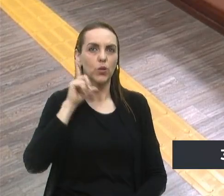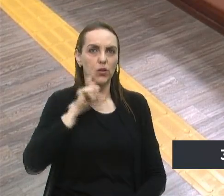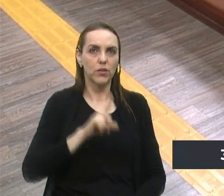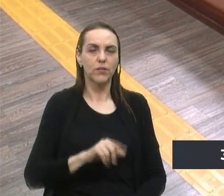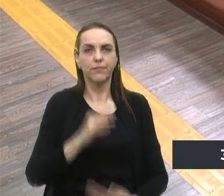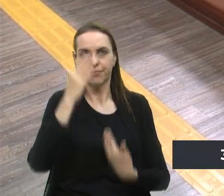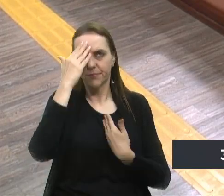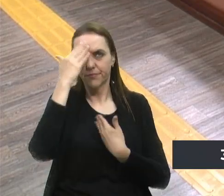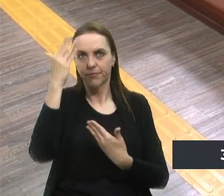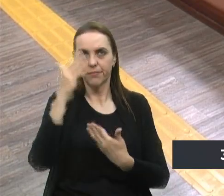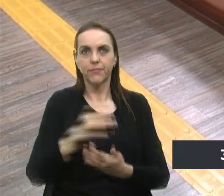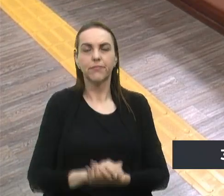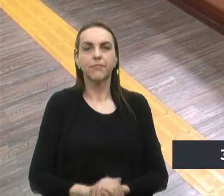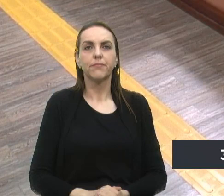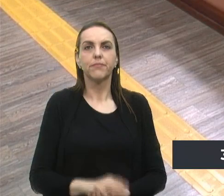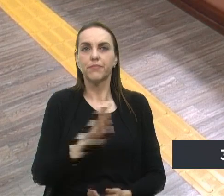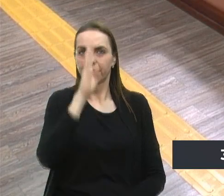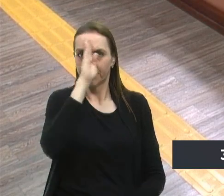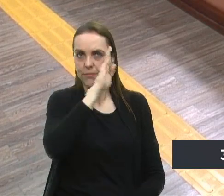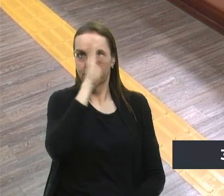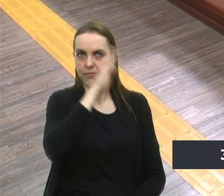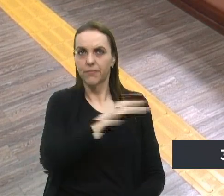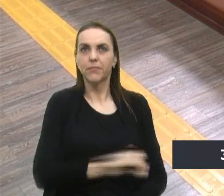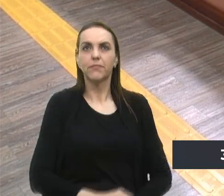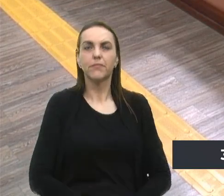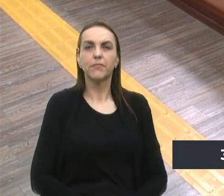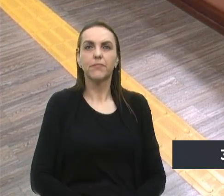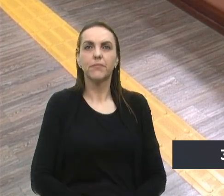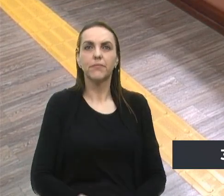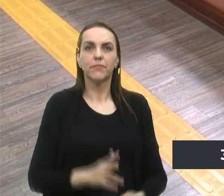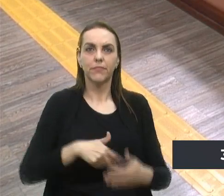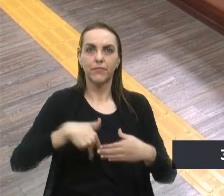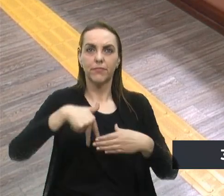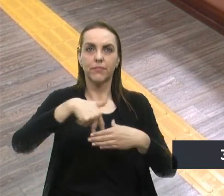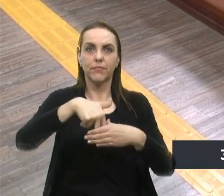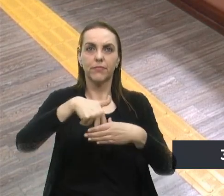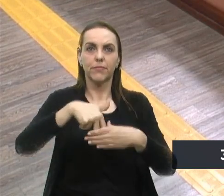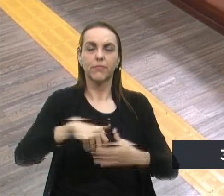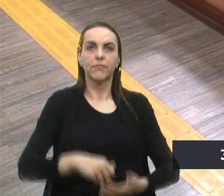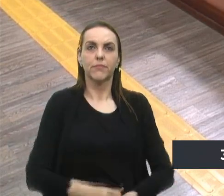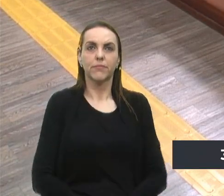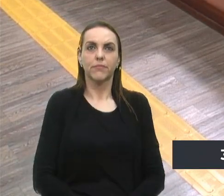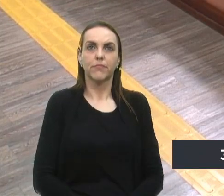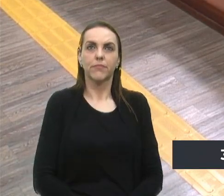Agradece. Adriano Bressan. Na tribuna.